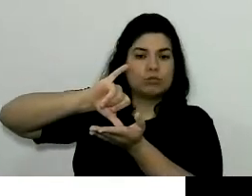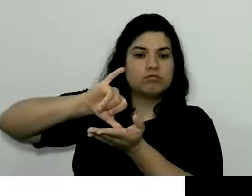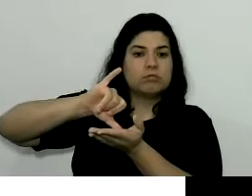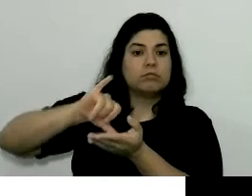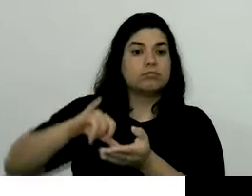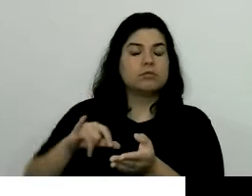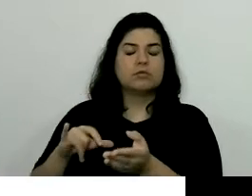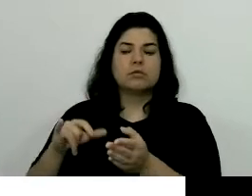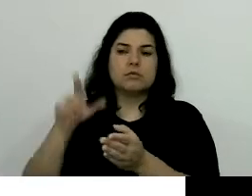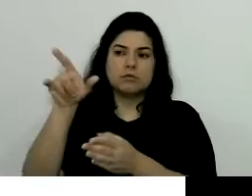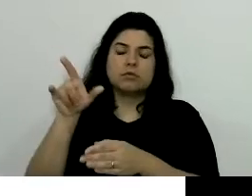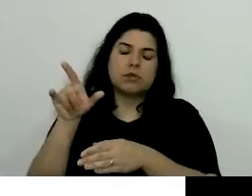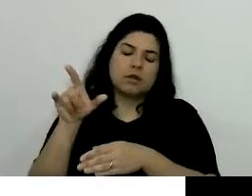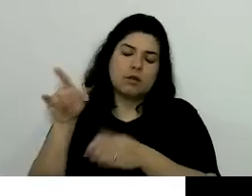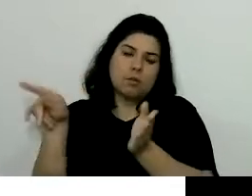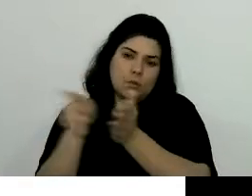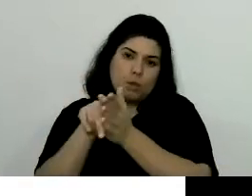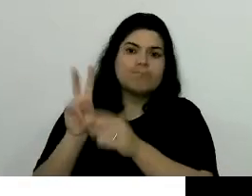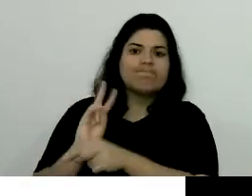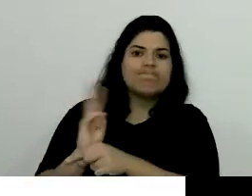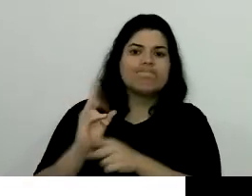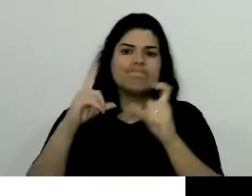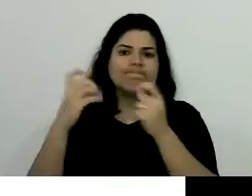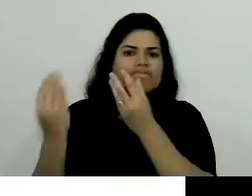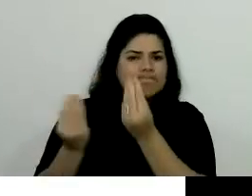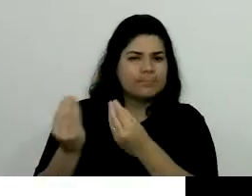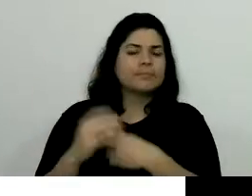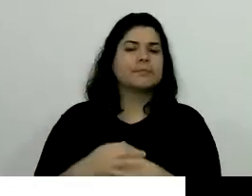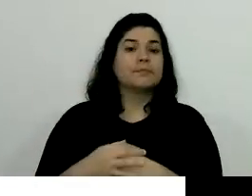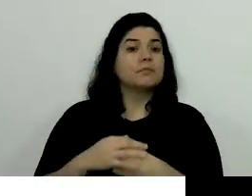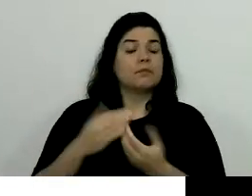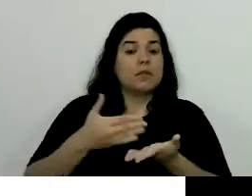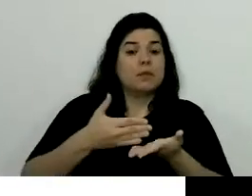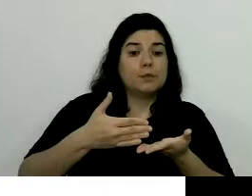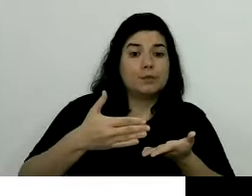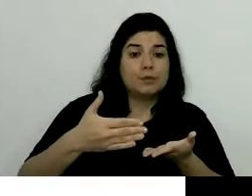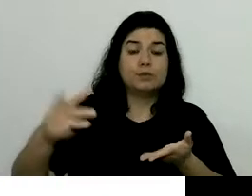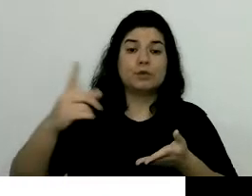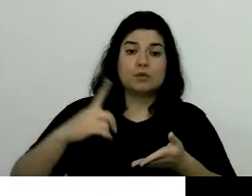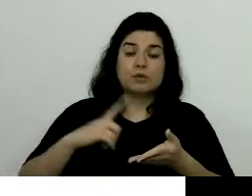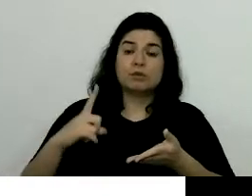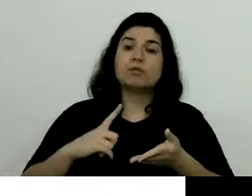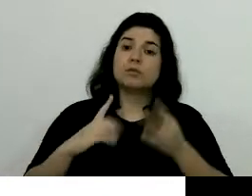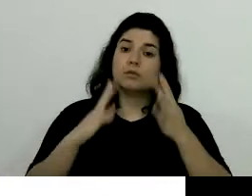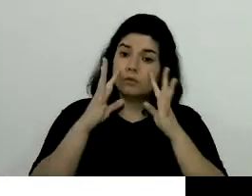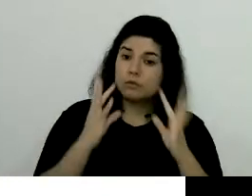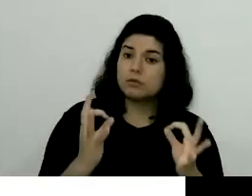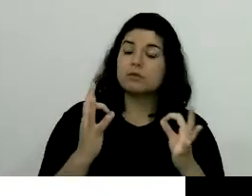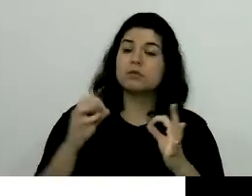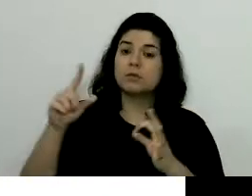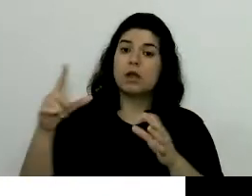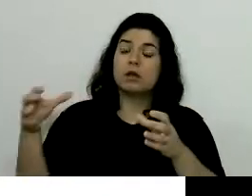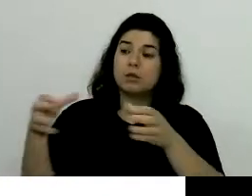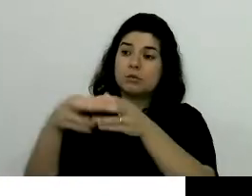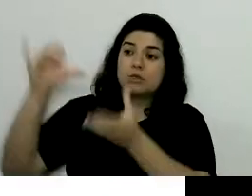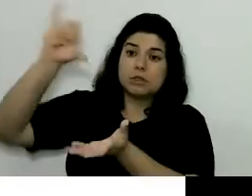Fotográfica. E dali em diante, ao longo desse período, nós tivemos uma assistência. O centro continuou